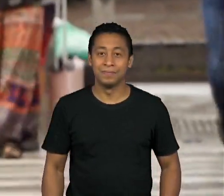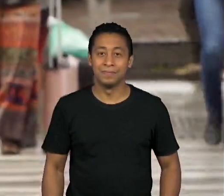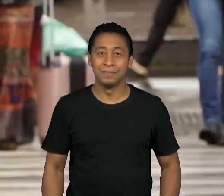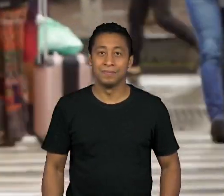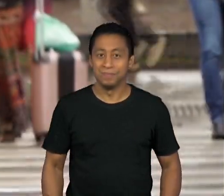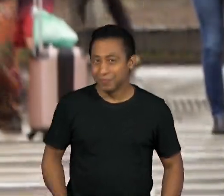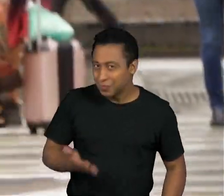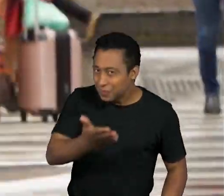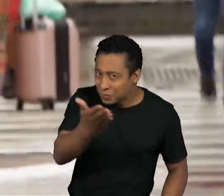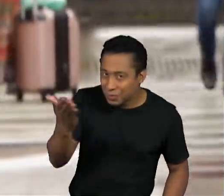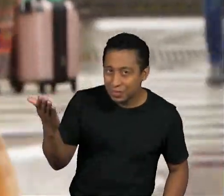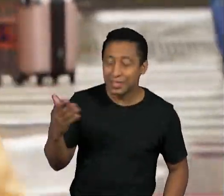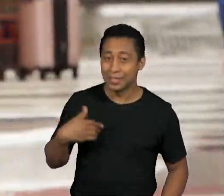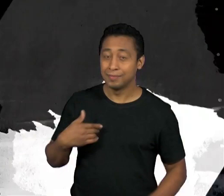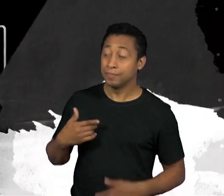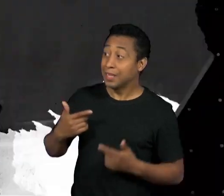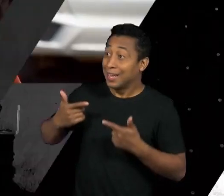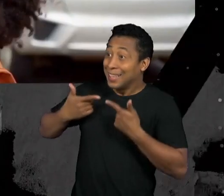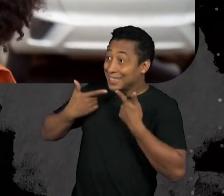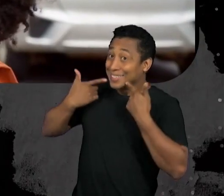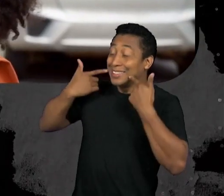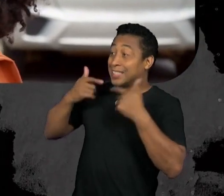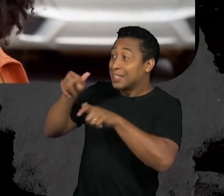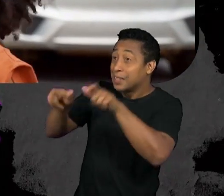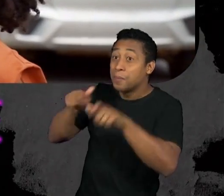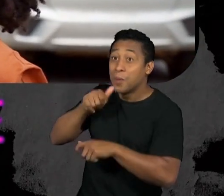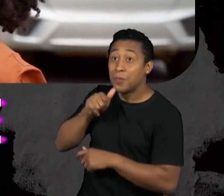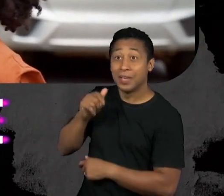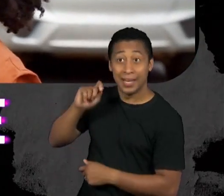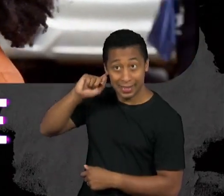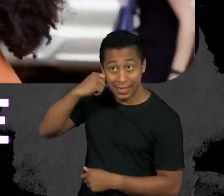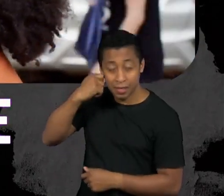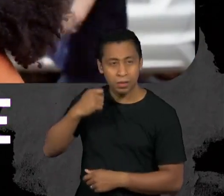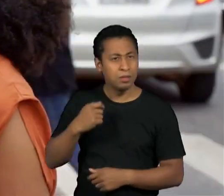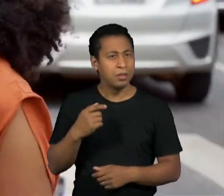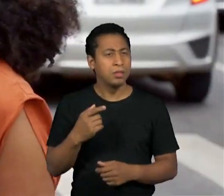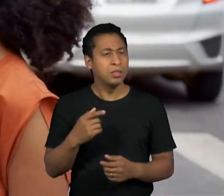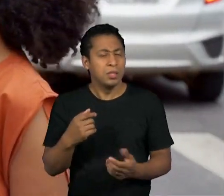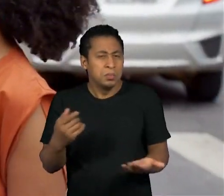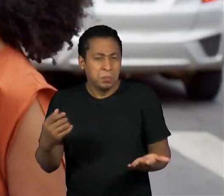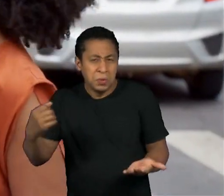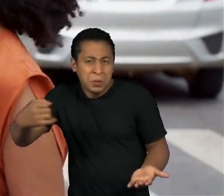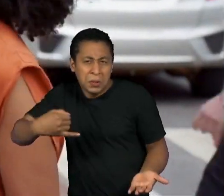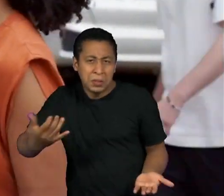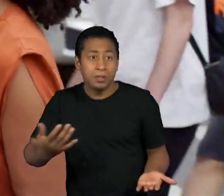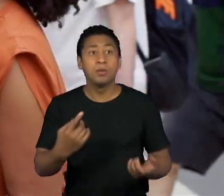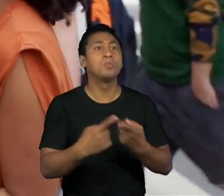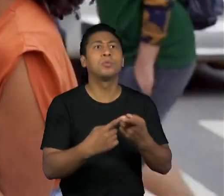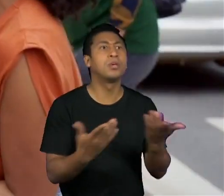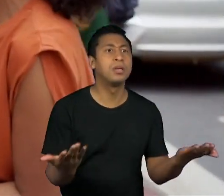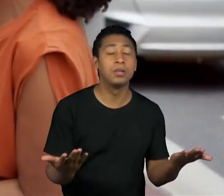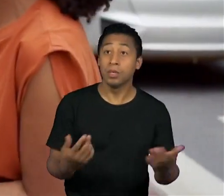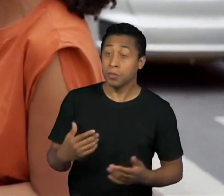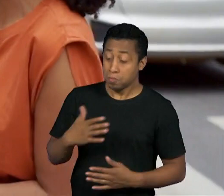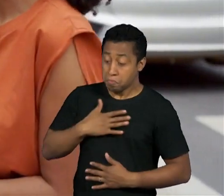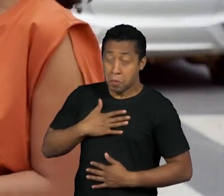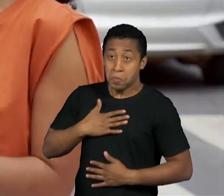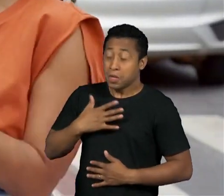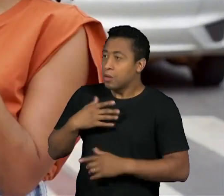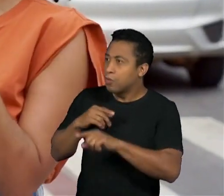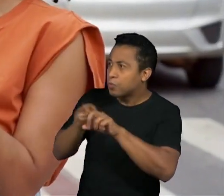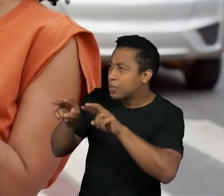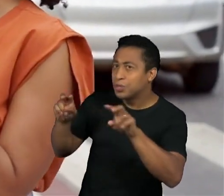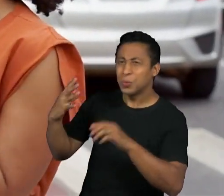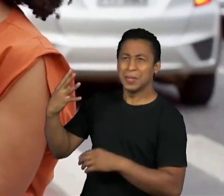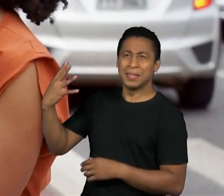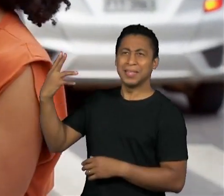Você costuma sorrir para mulheres negras? Sim, Por que você sorri? porque eu acho lindo, me identifico. Eu vi